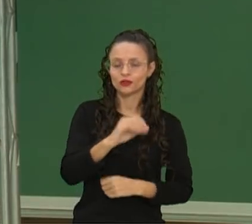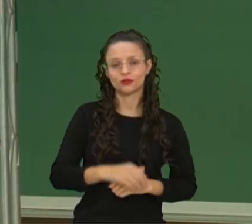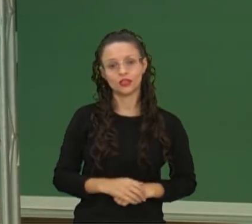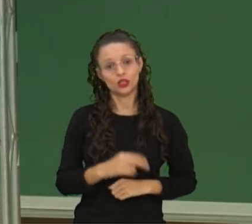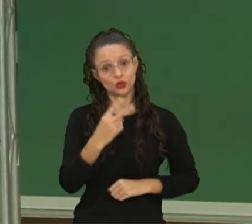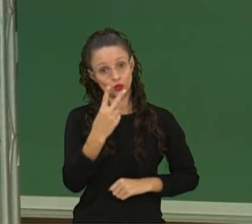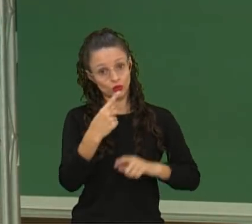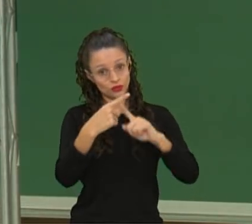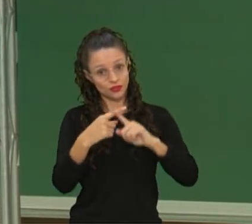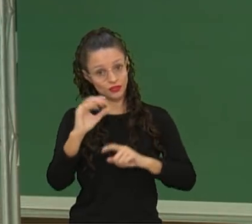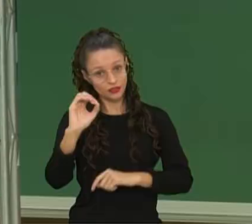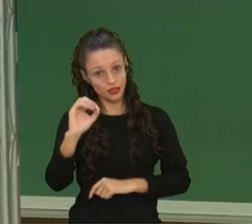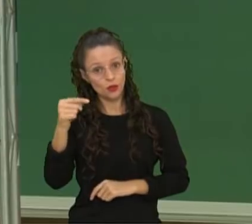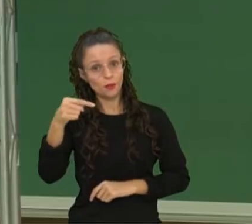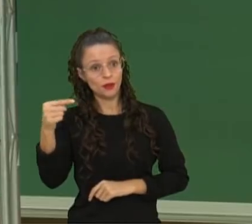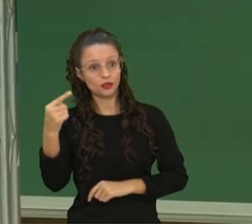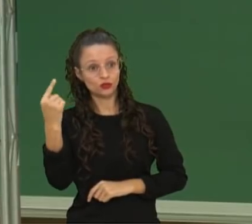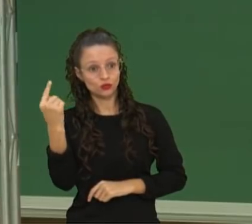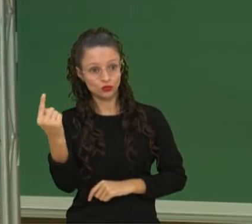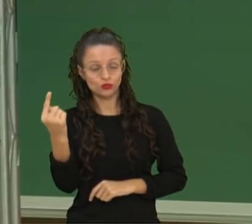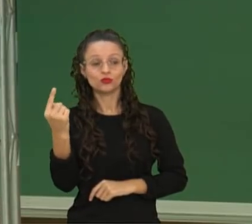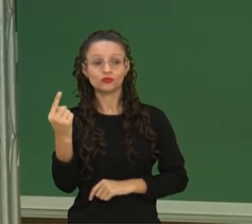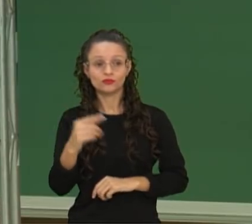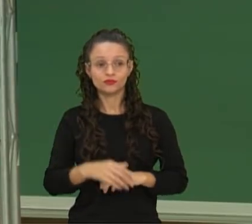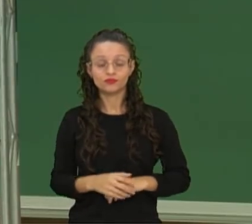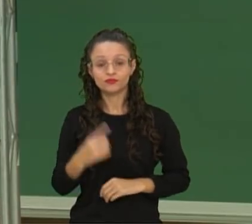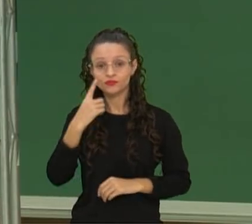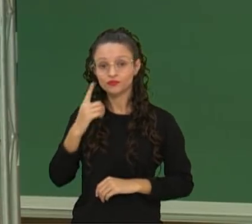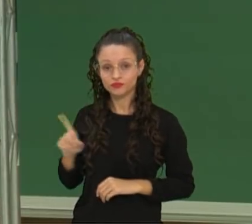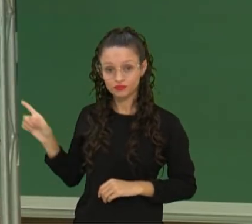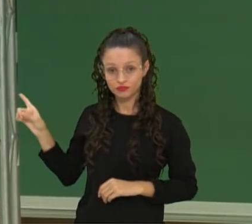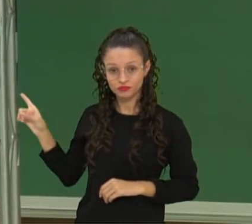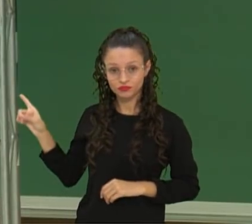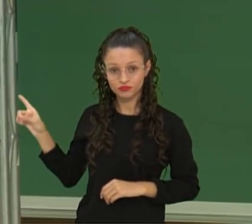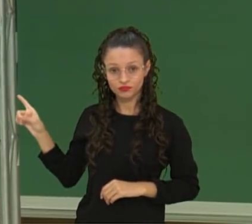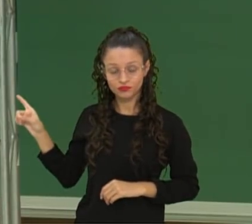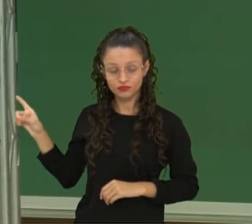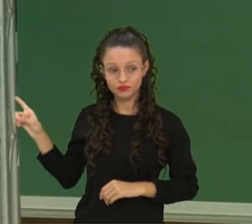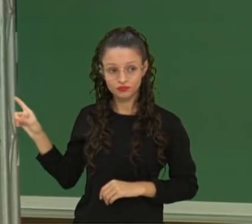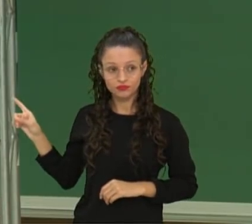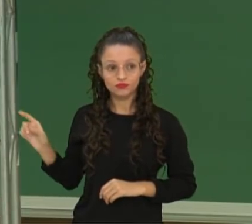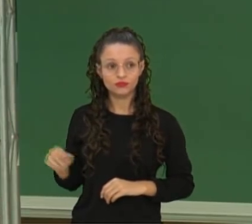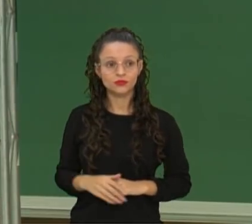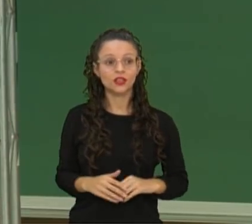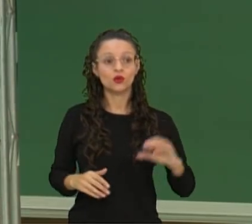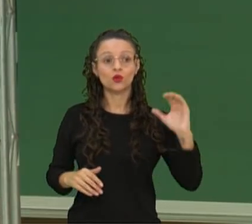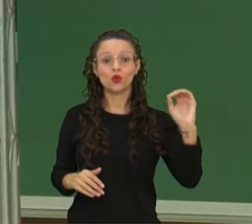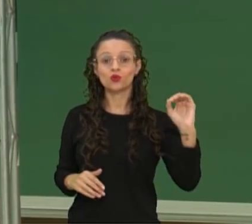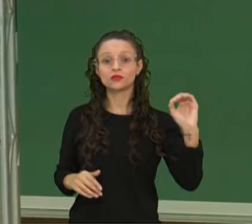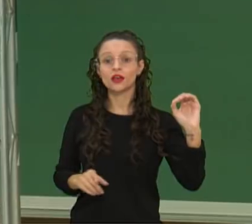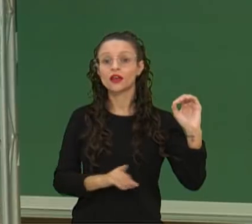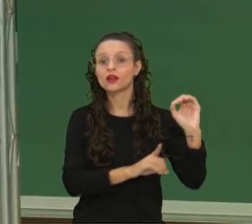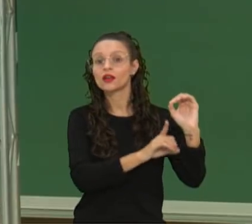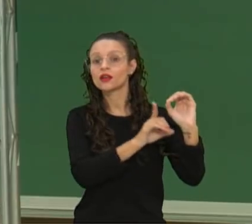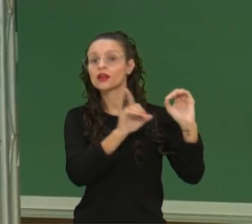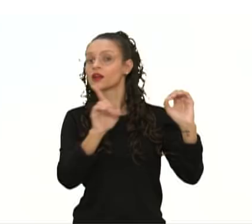0, menos 1. 2 vezes 0 é 0, 0 menos 1, menos 1. Então, o 0 vai relacionar com